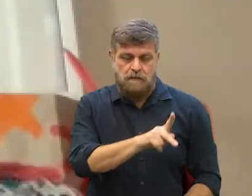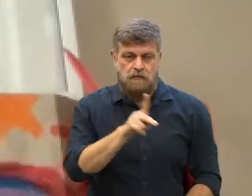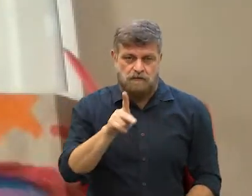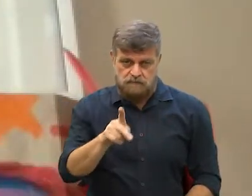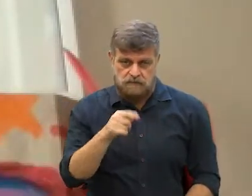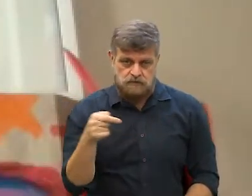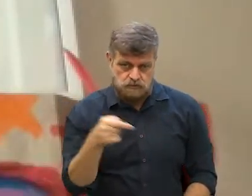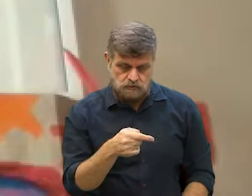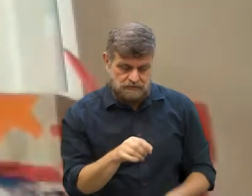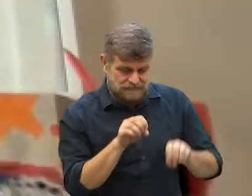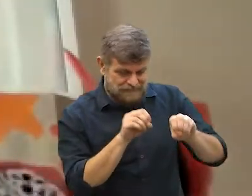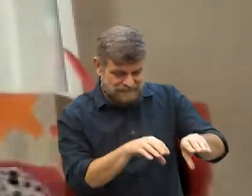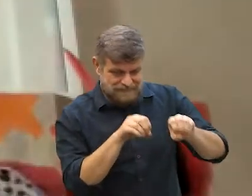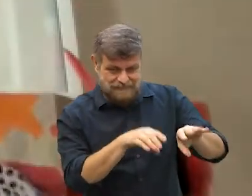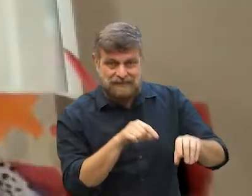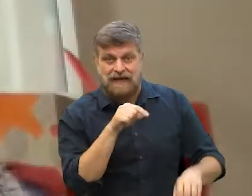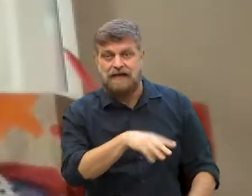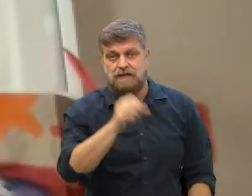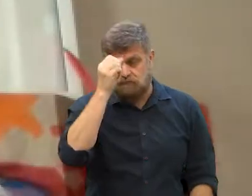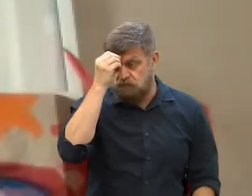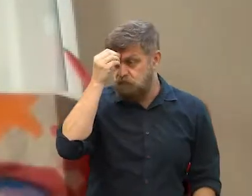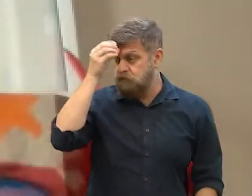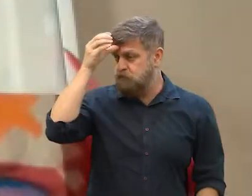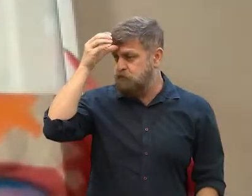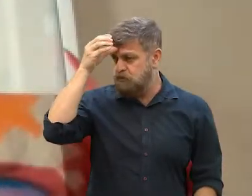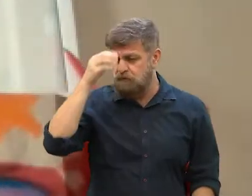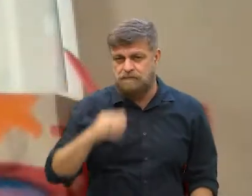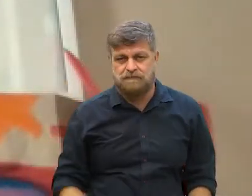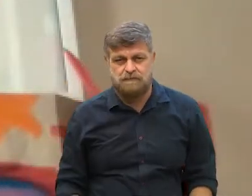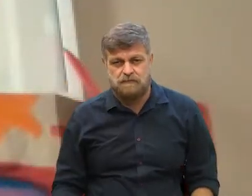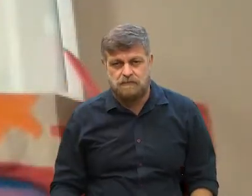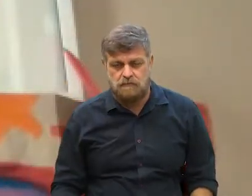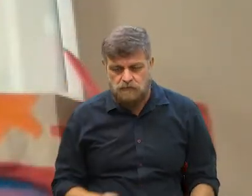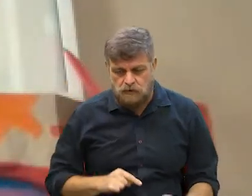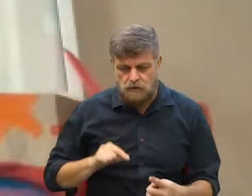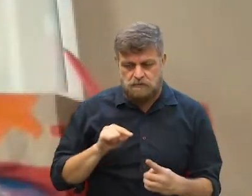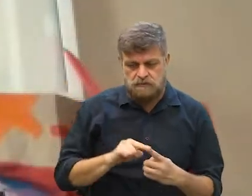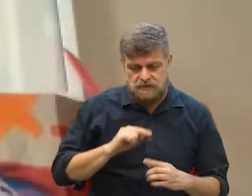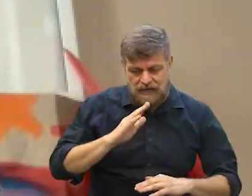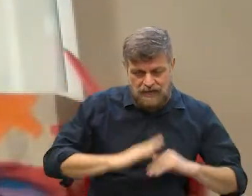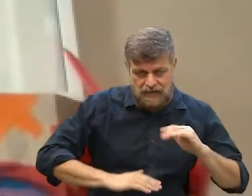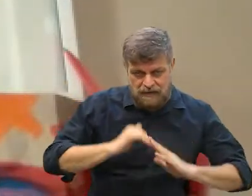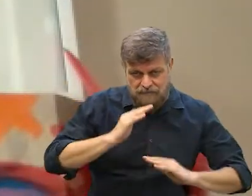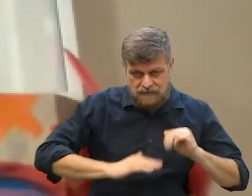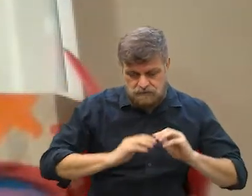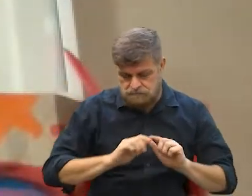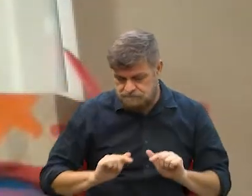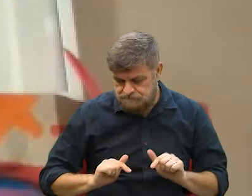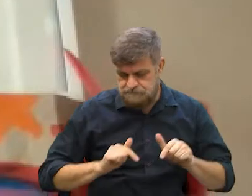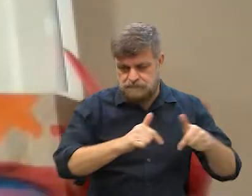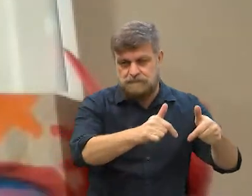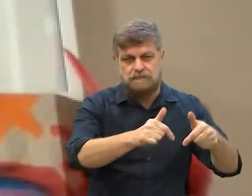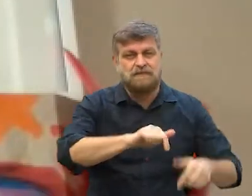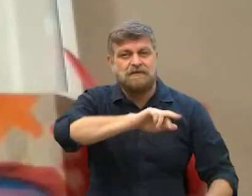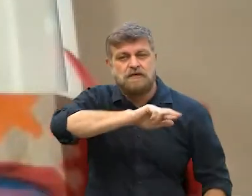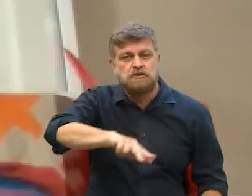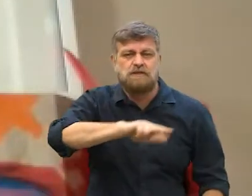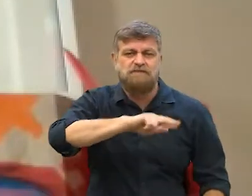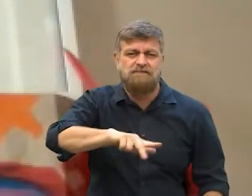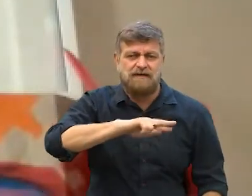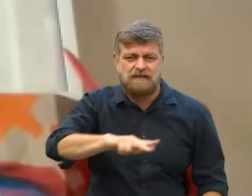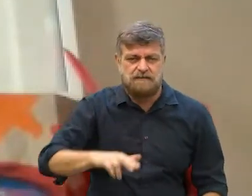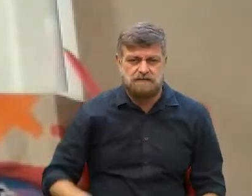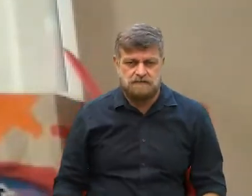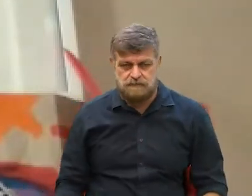de professores Como eu disse para vocês a para que as atitudes mais sejam diferentes